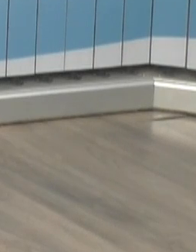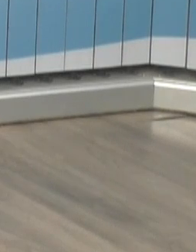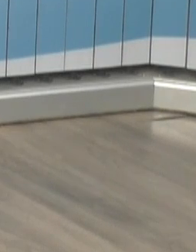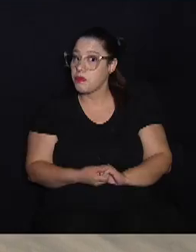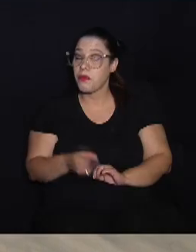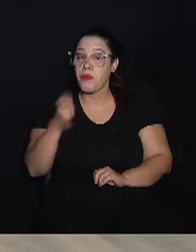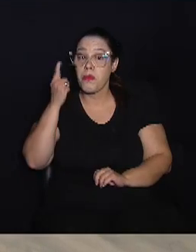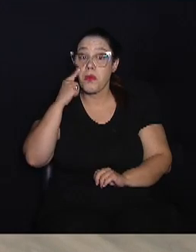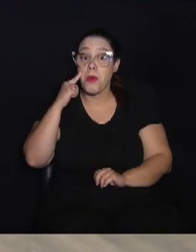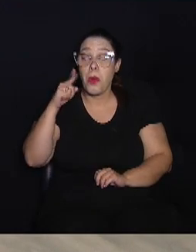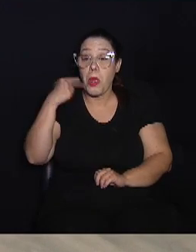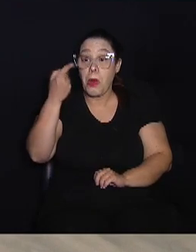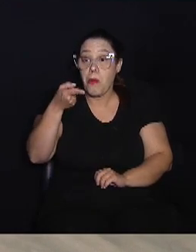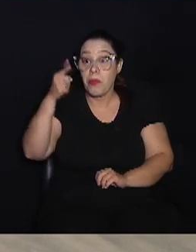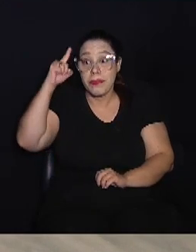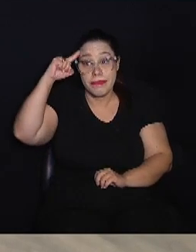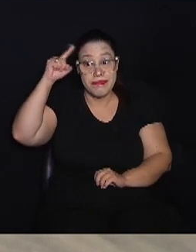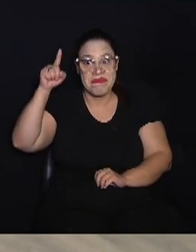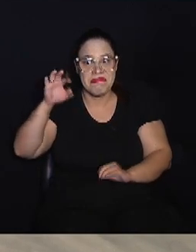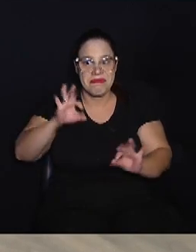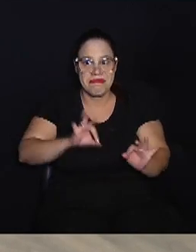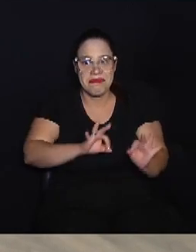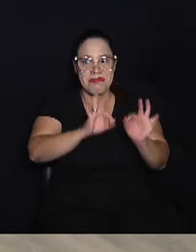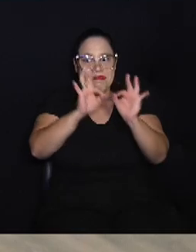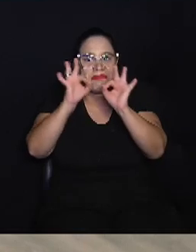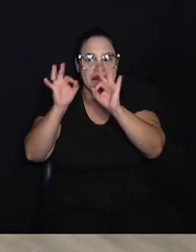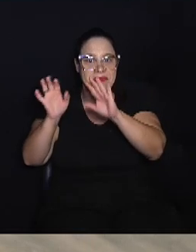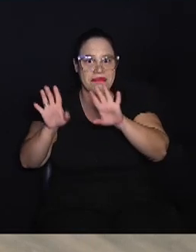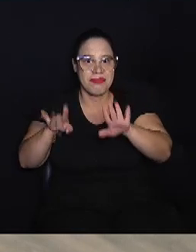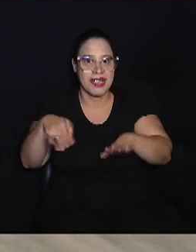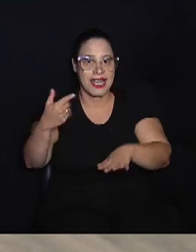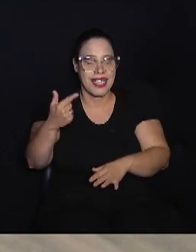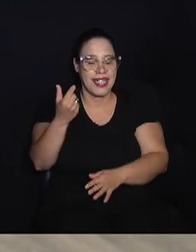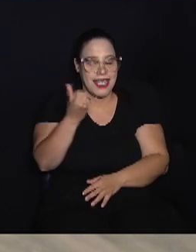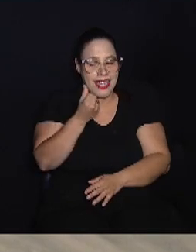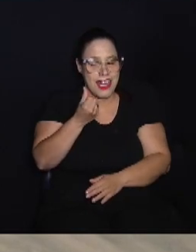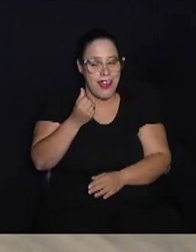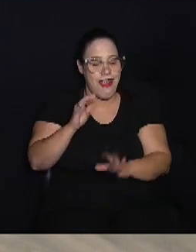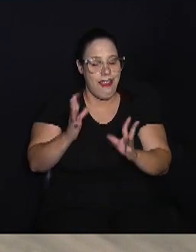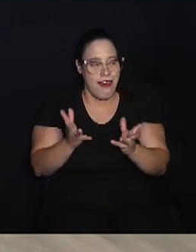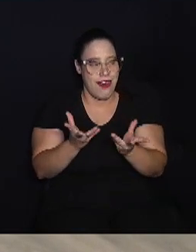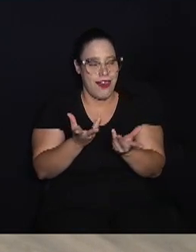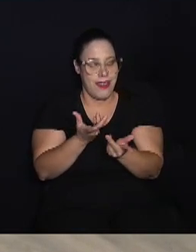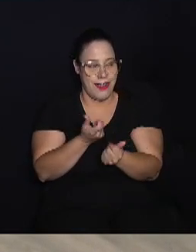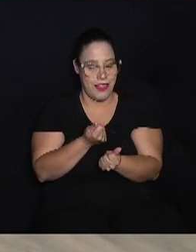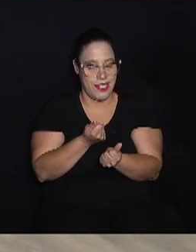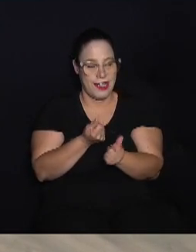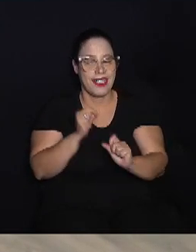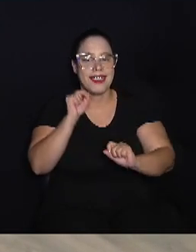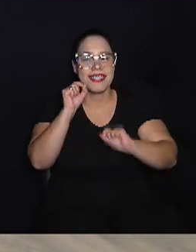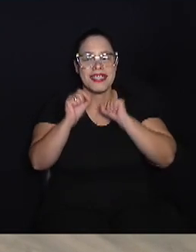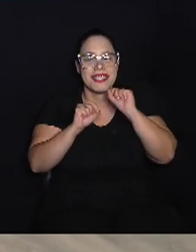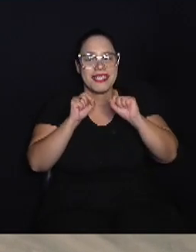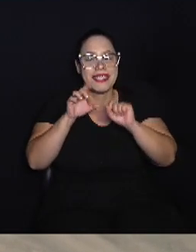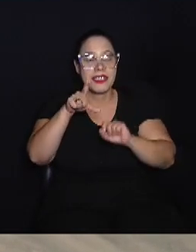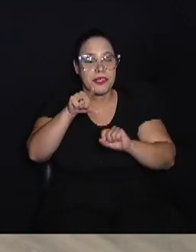Olha, nos próximos dias nós vamos mostrar as outras 6 maravilhas que foram aí eleitas pela